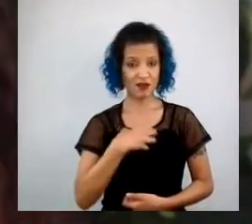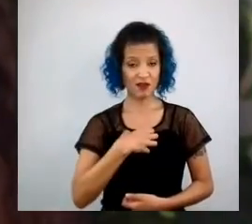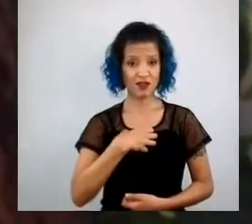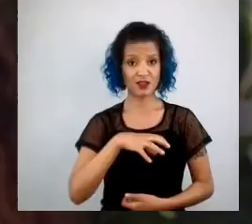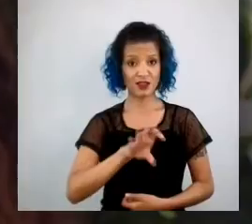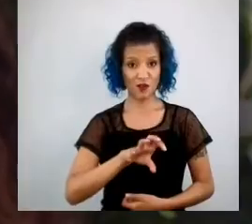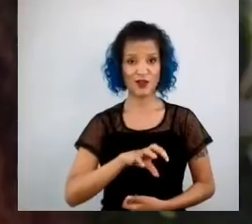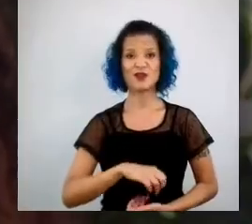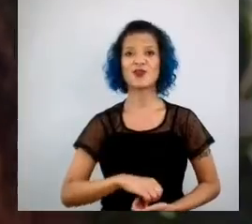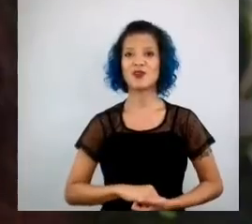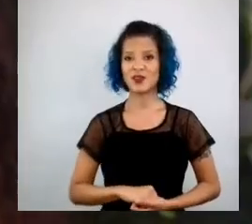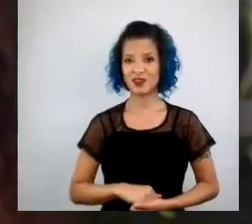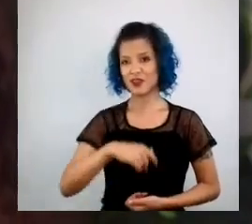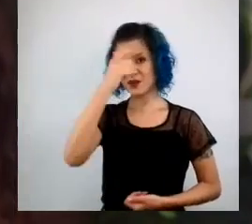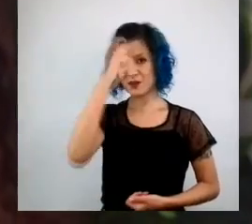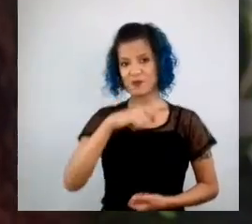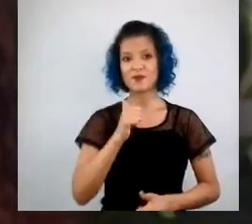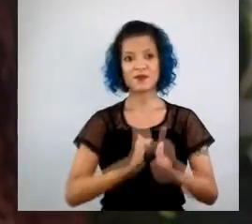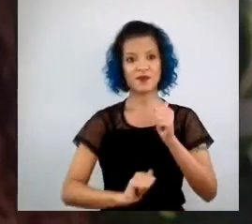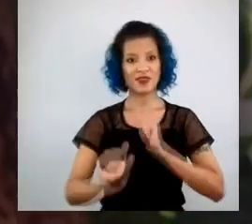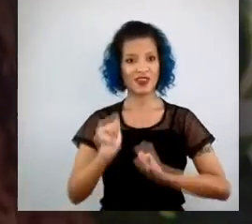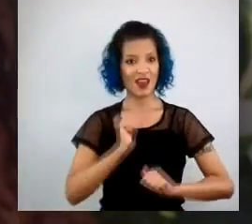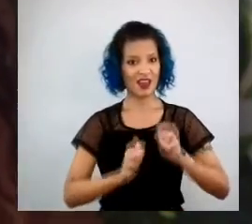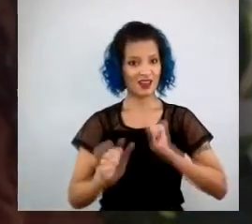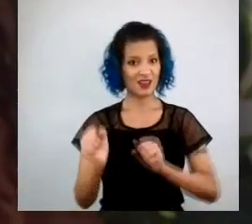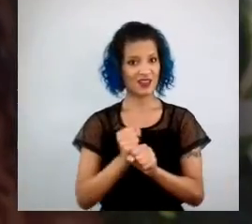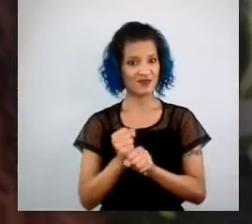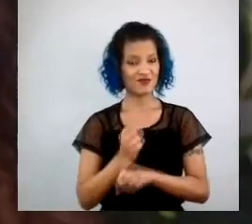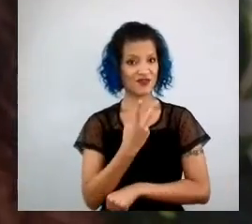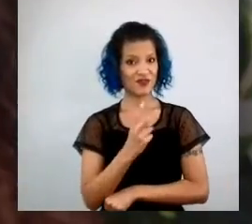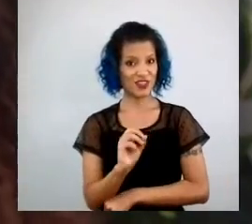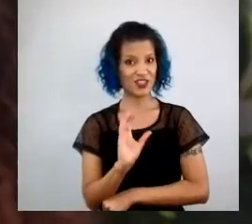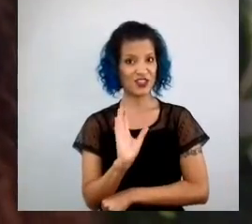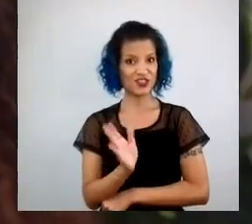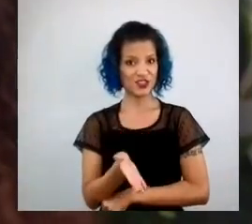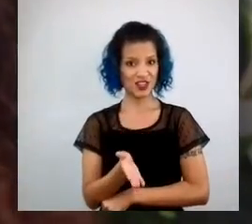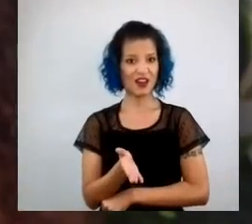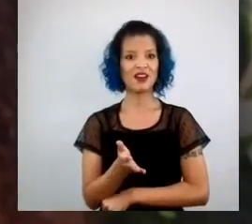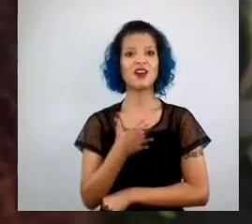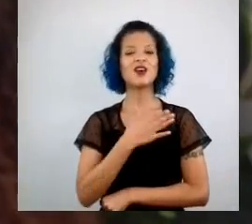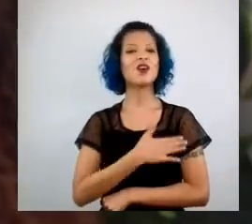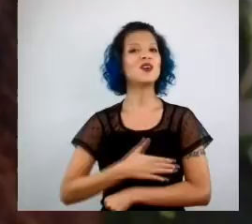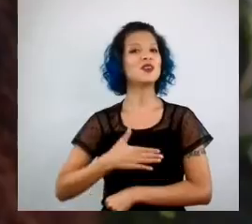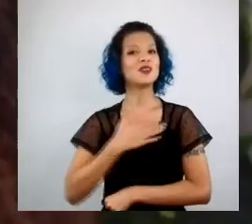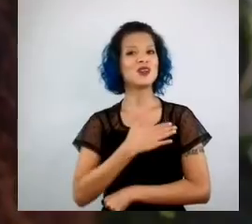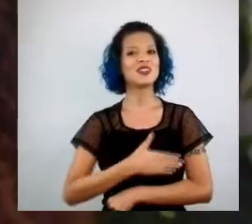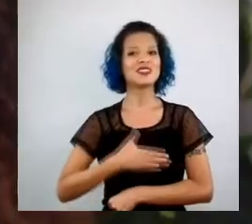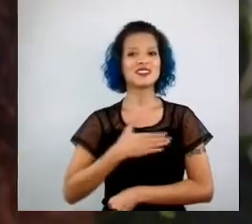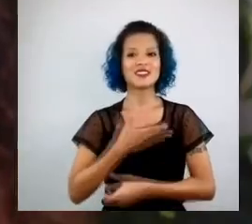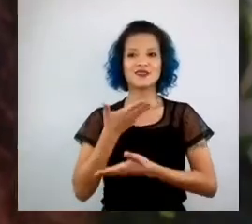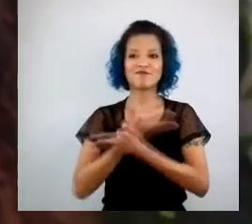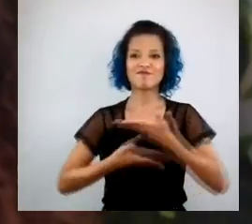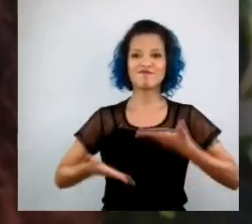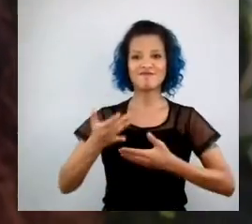sou atriz há 20 e poucos anos e gostaria de compartilhar com vocês um pouquinho da minha história.